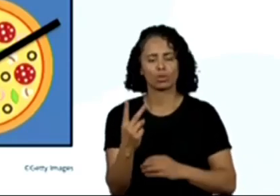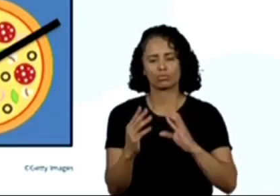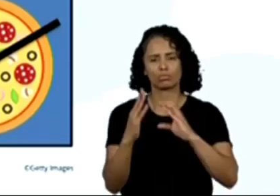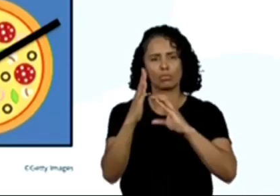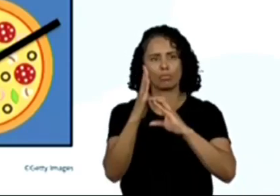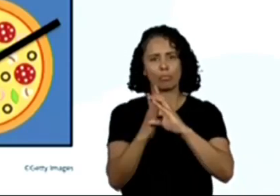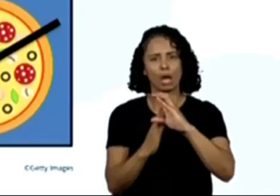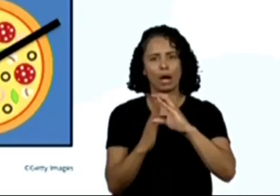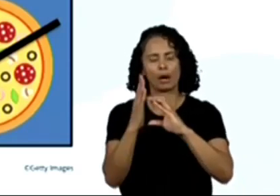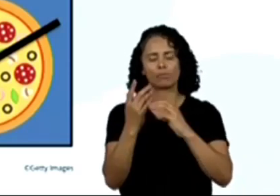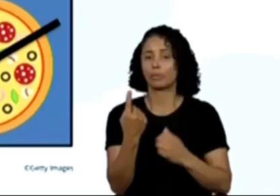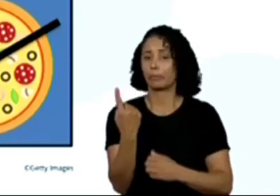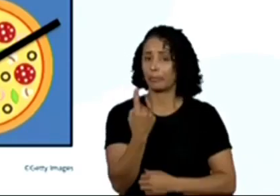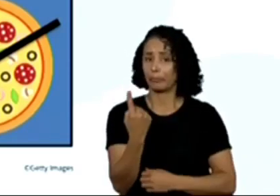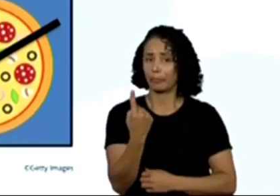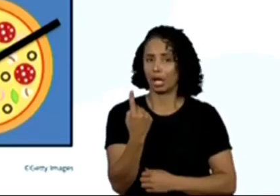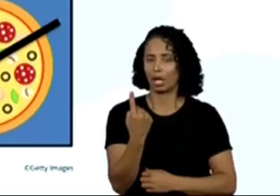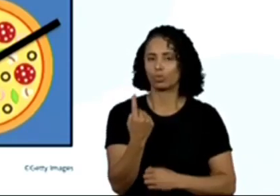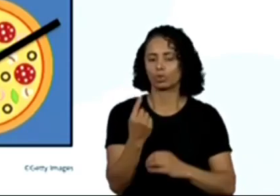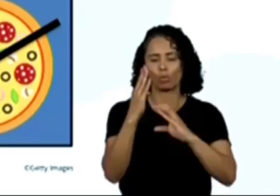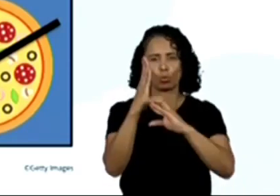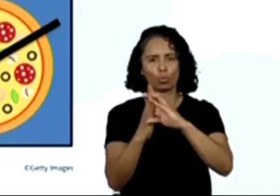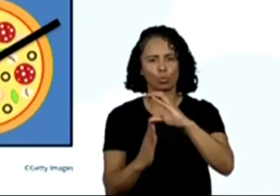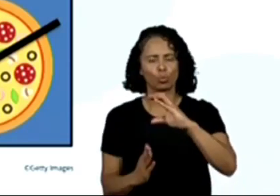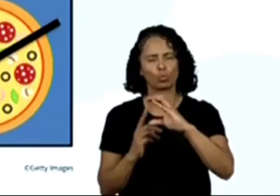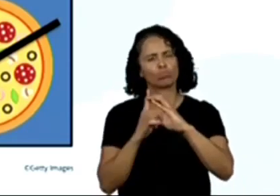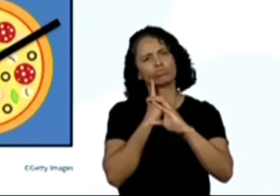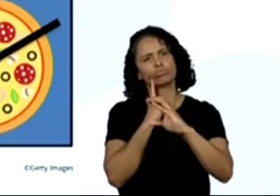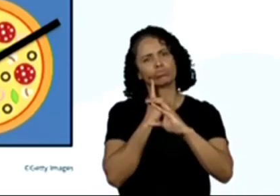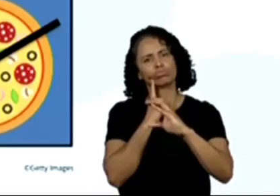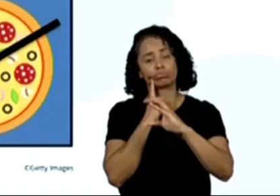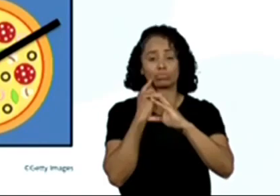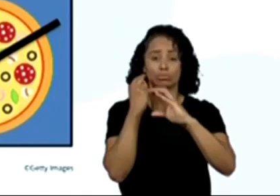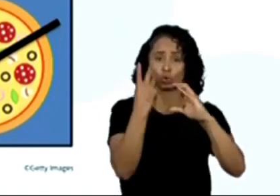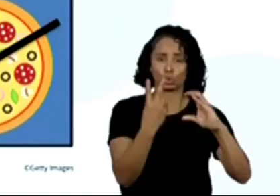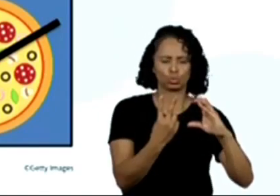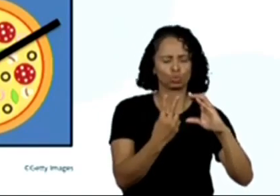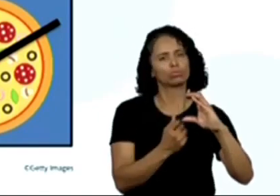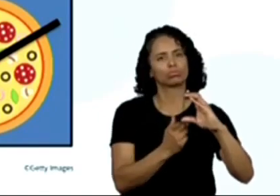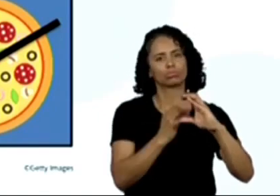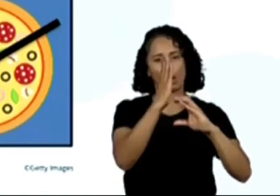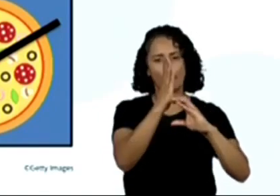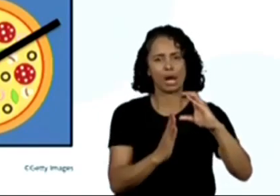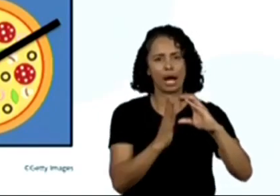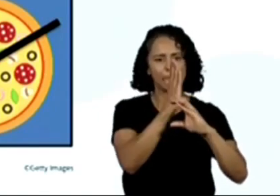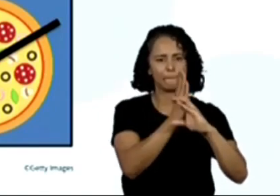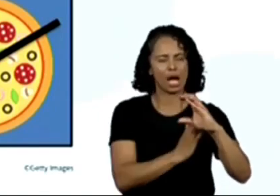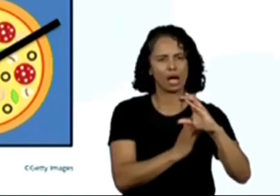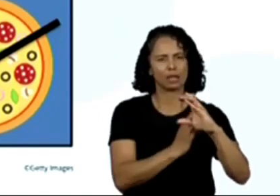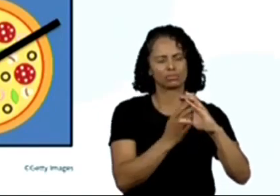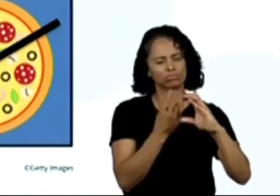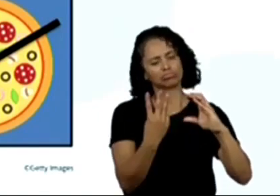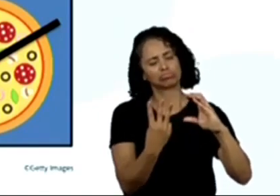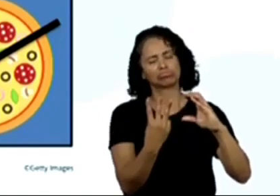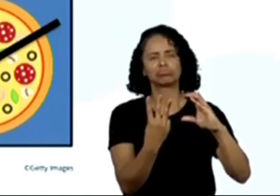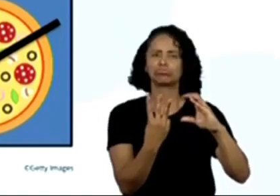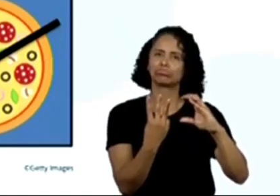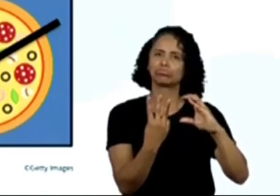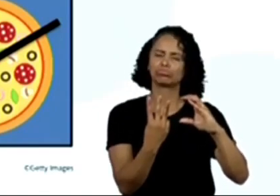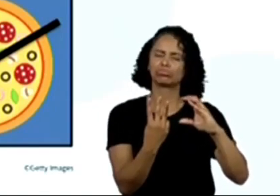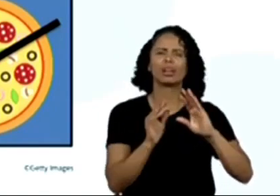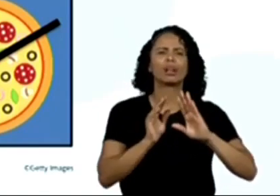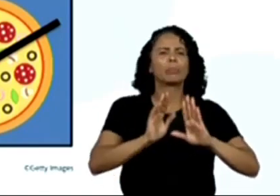é. E aí a segunda? Na segunda... Tem 3 partes? Tem 3 partes, mas olha só, quem ficar com as partes